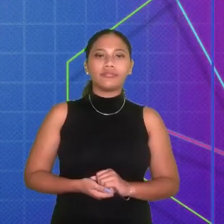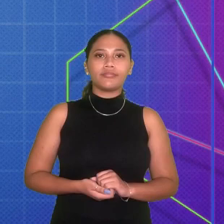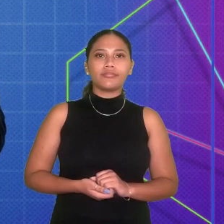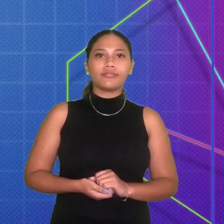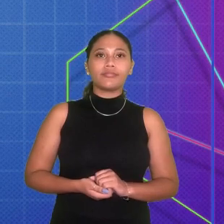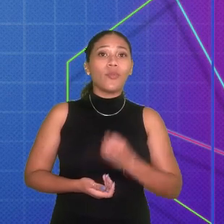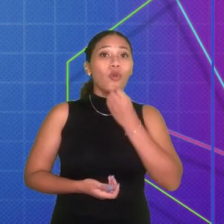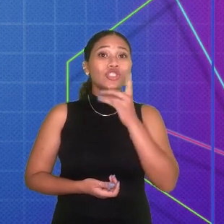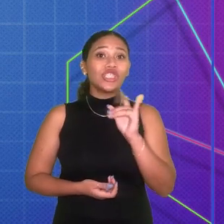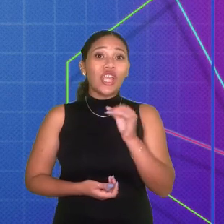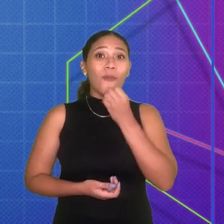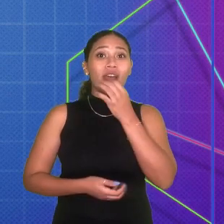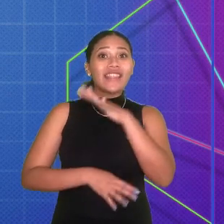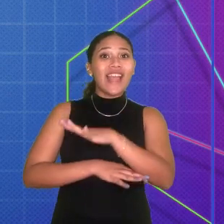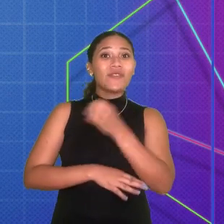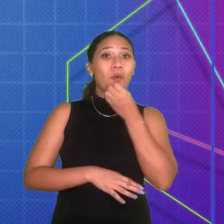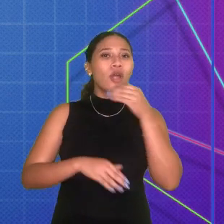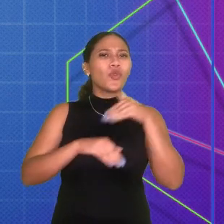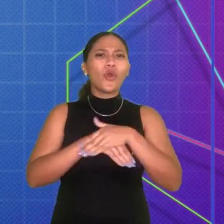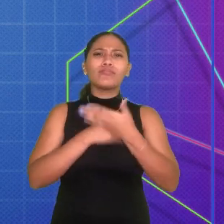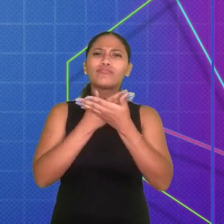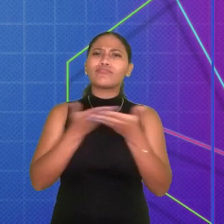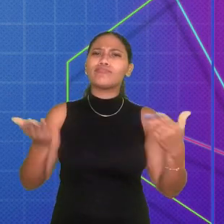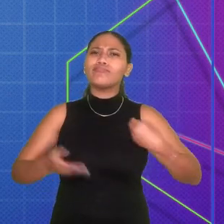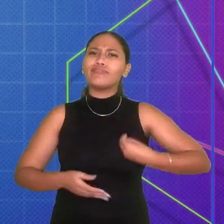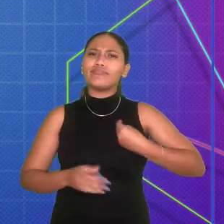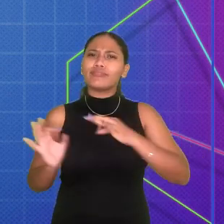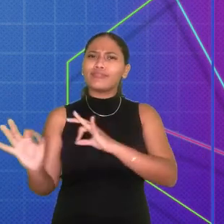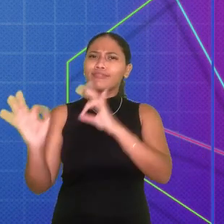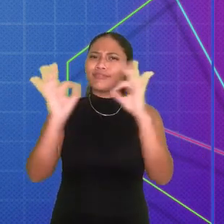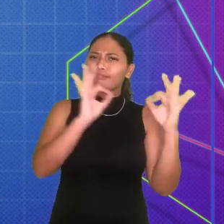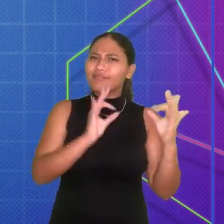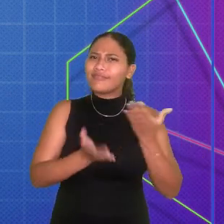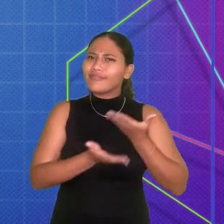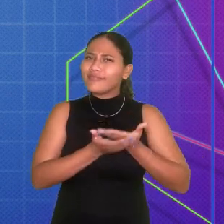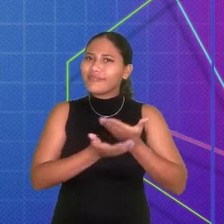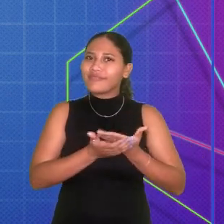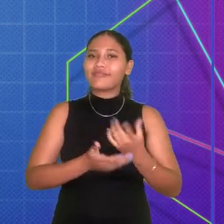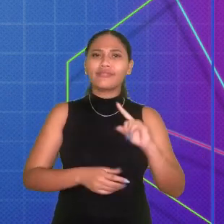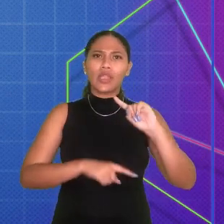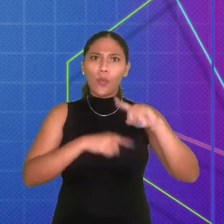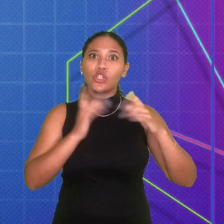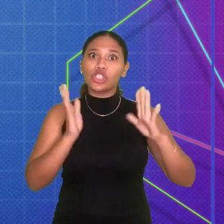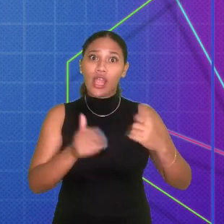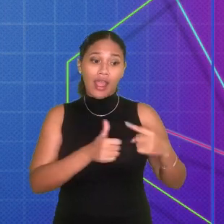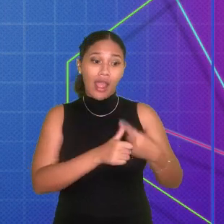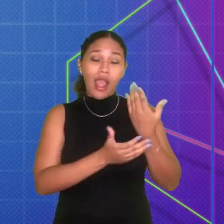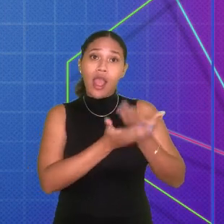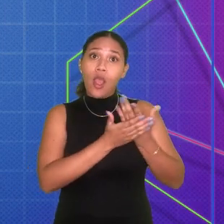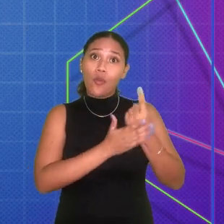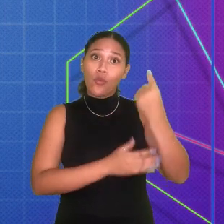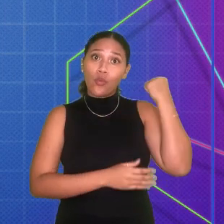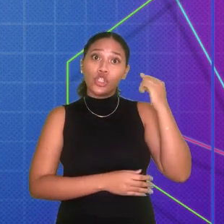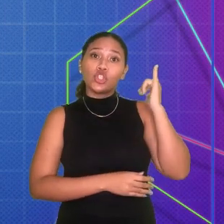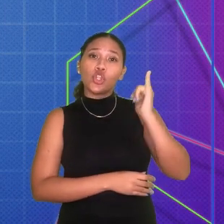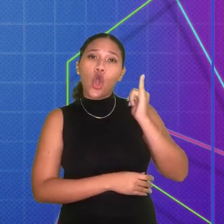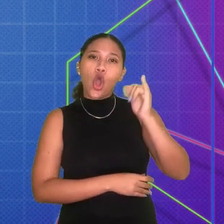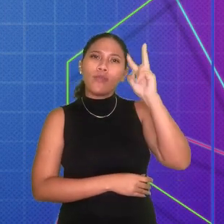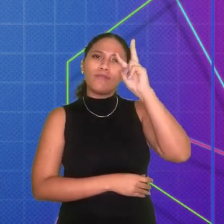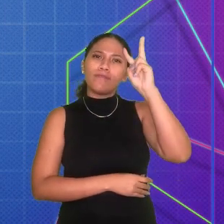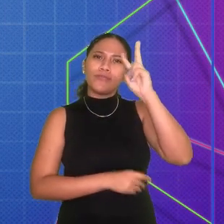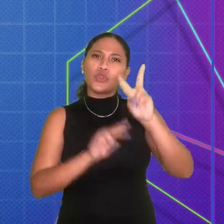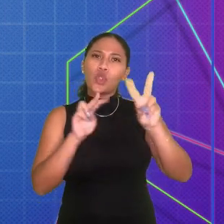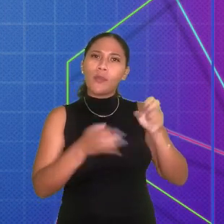Bom dia, boa tarde, boa noite para todos que estão me assistindo. Depois de contar sobre a história dos videogames e do seu